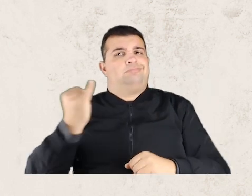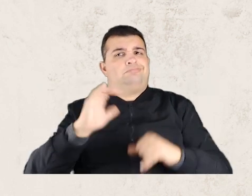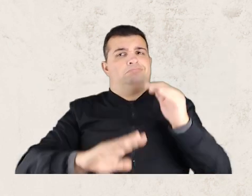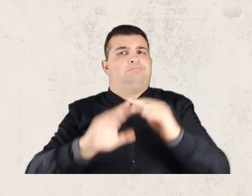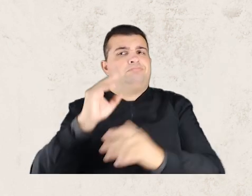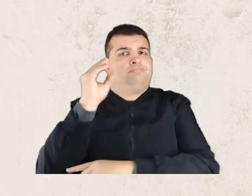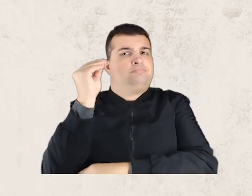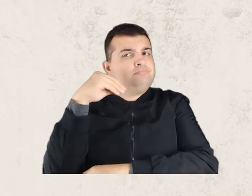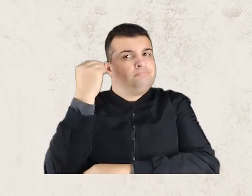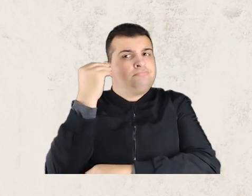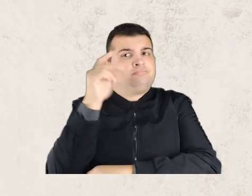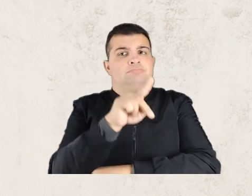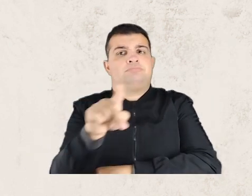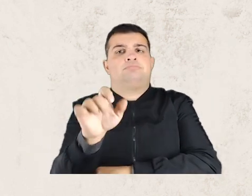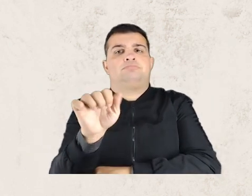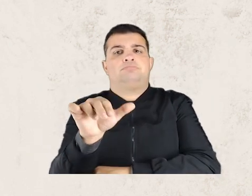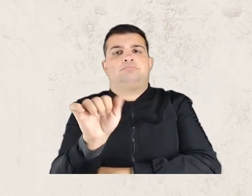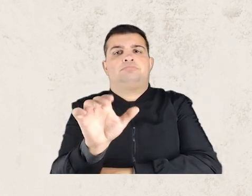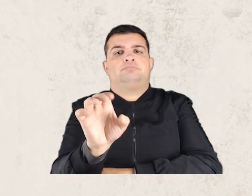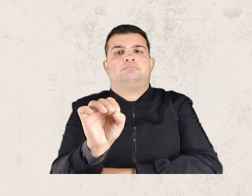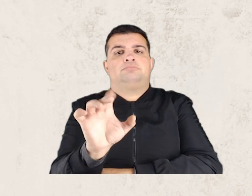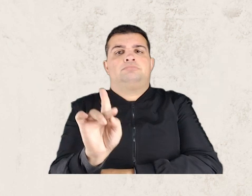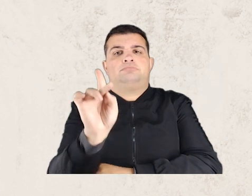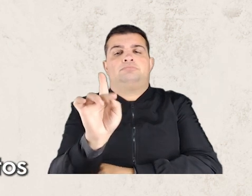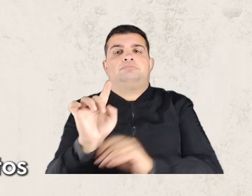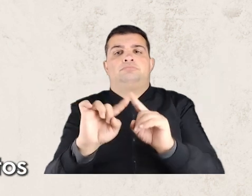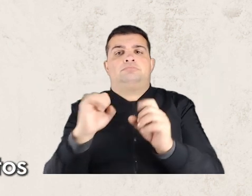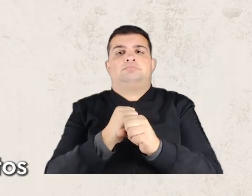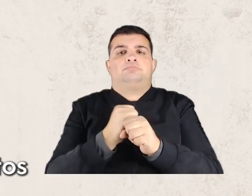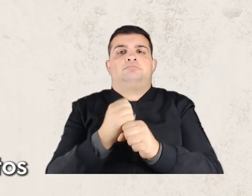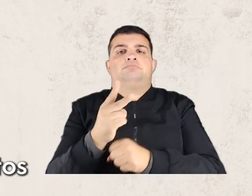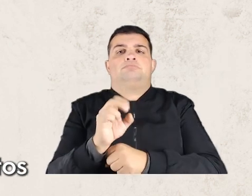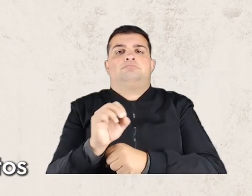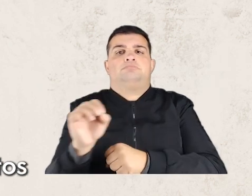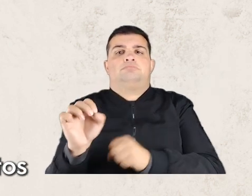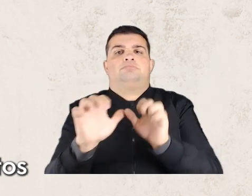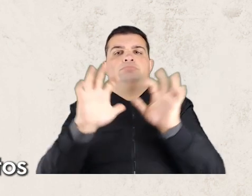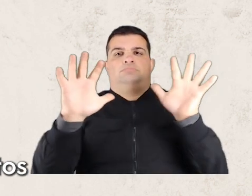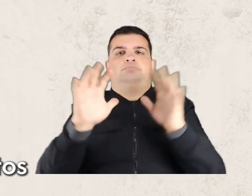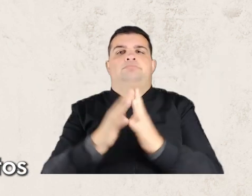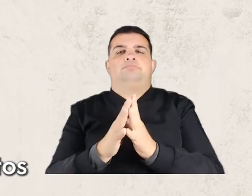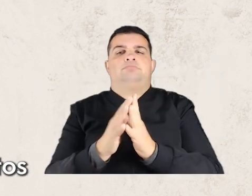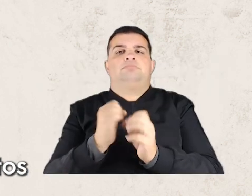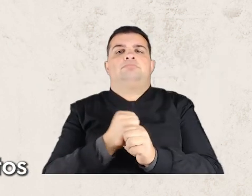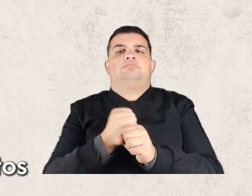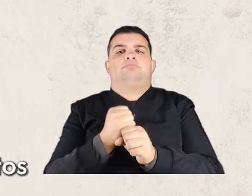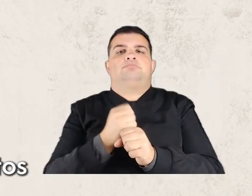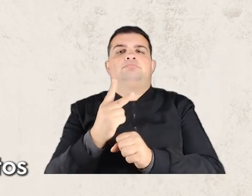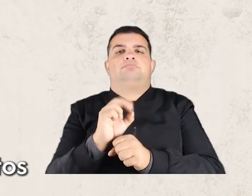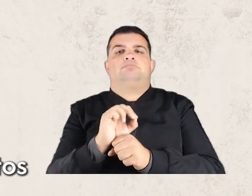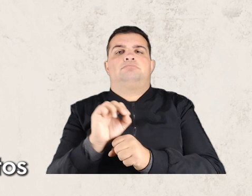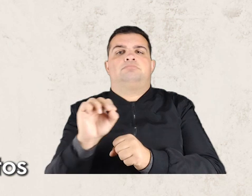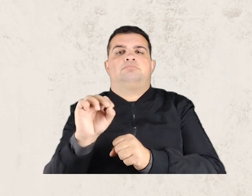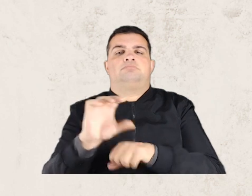compromisso com uma psicologia que seja social, comunitária e política ao longo dos anos vai causando impactos importantes nas